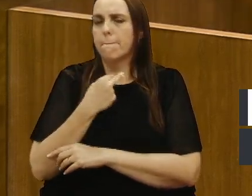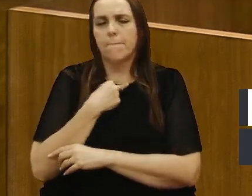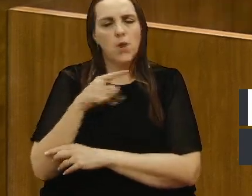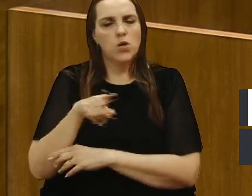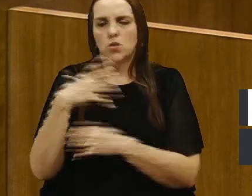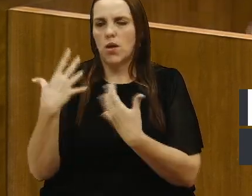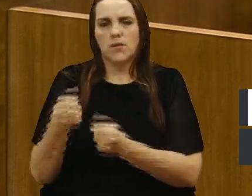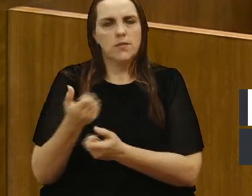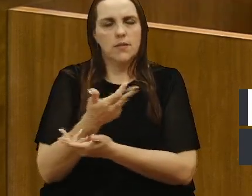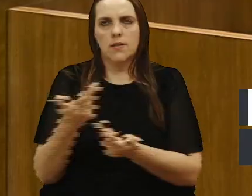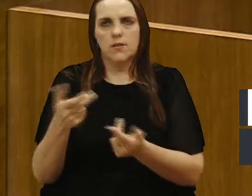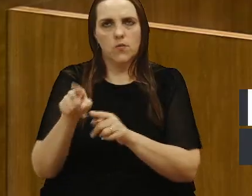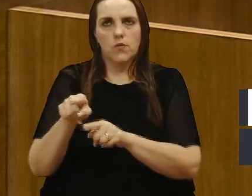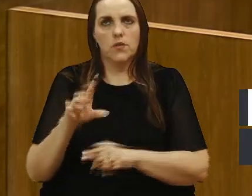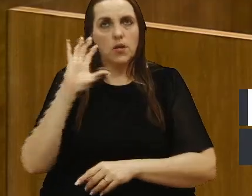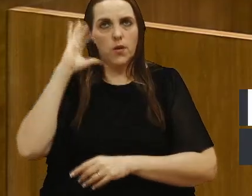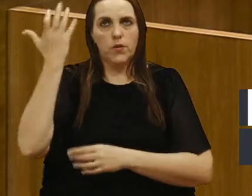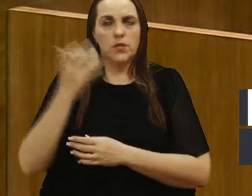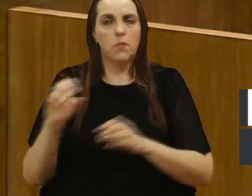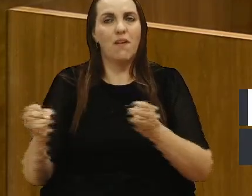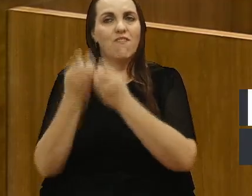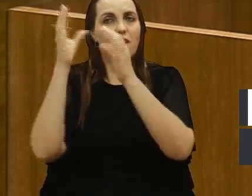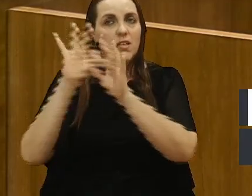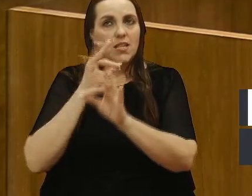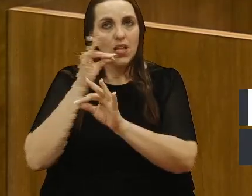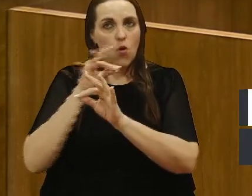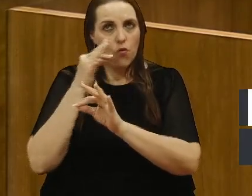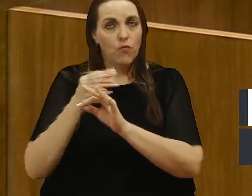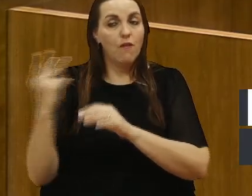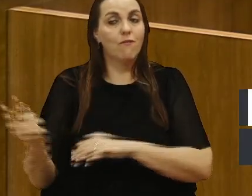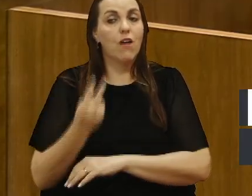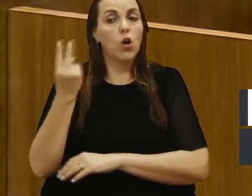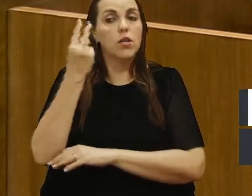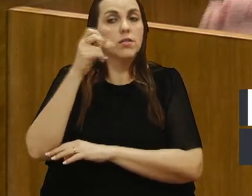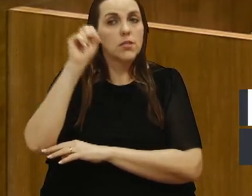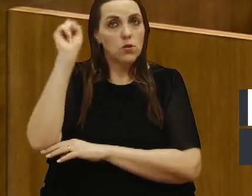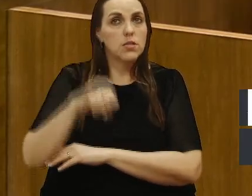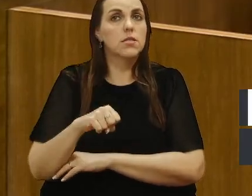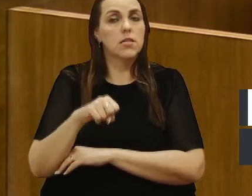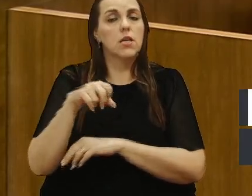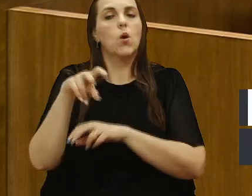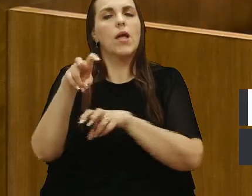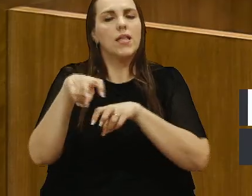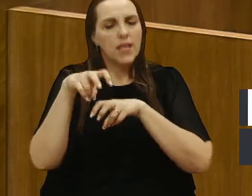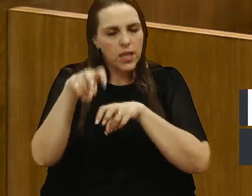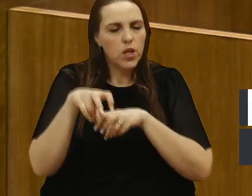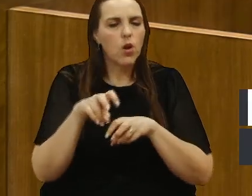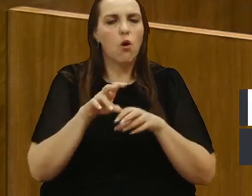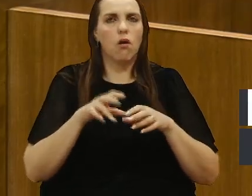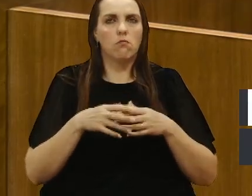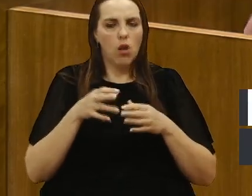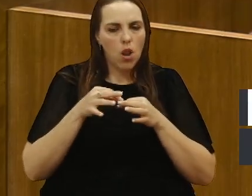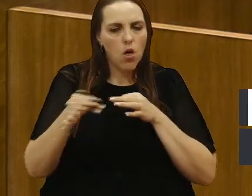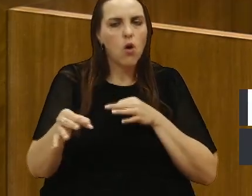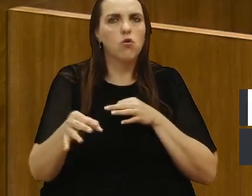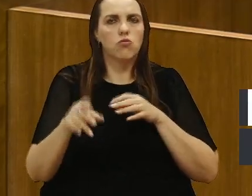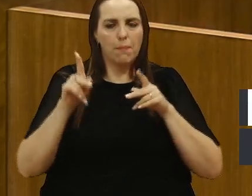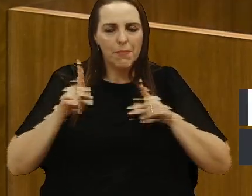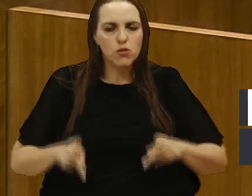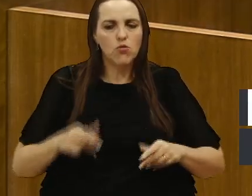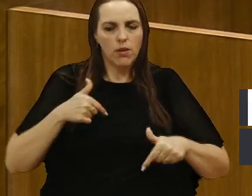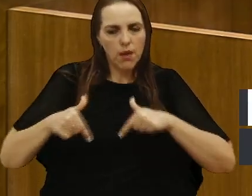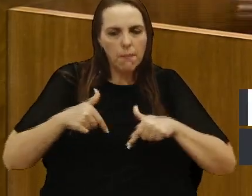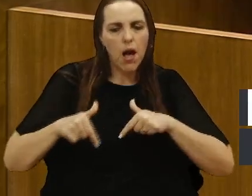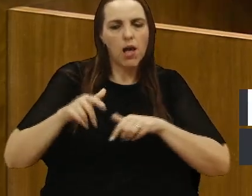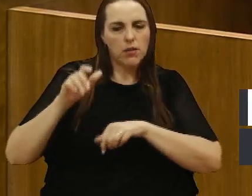de coisa aconteça numa festa da uva, que valoriza, sim, o nosso interior, os nossos agricultores, mas também a nossa